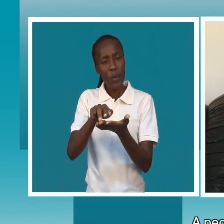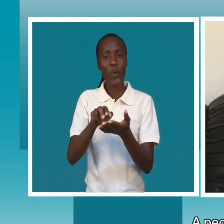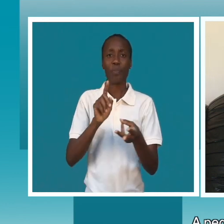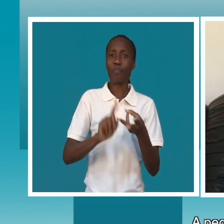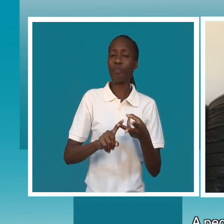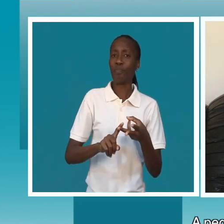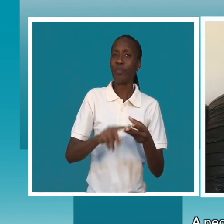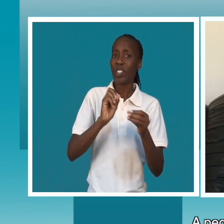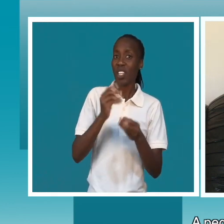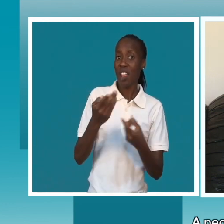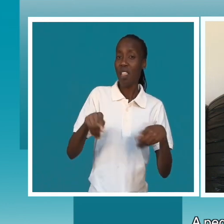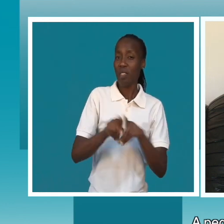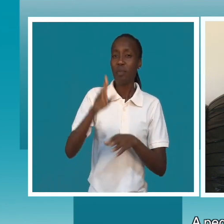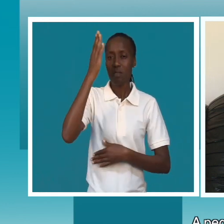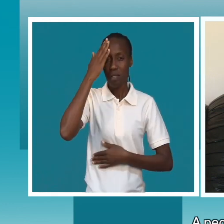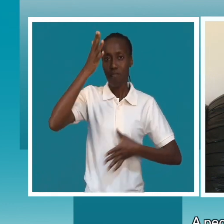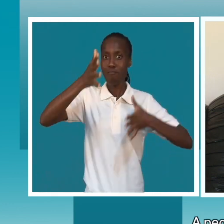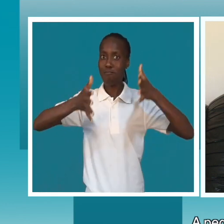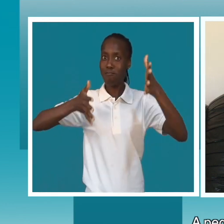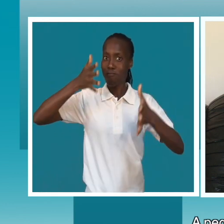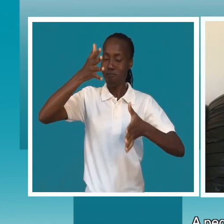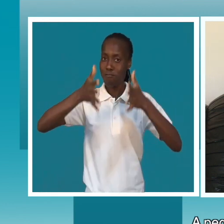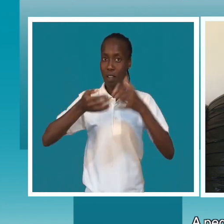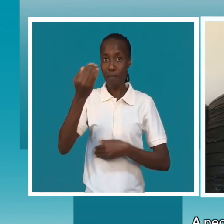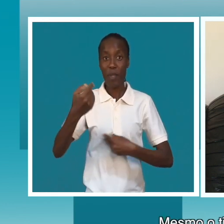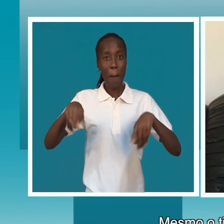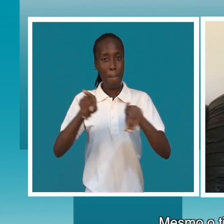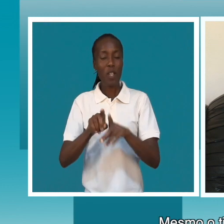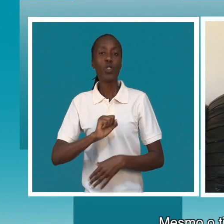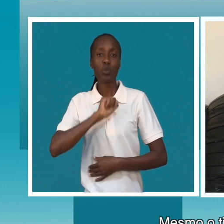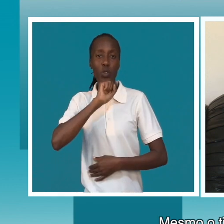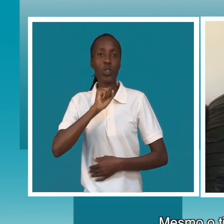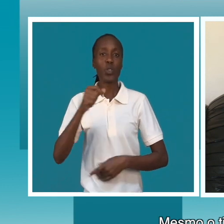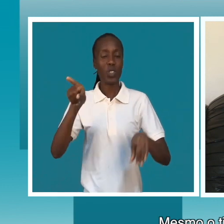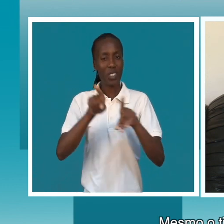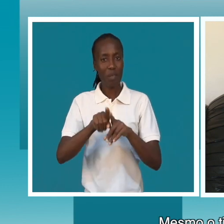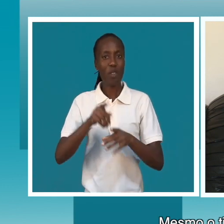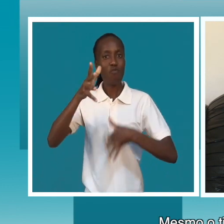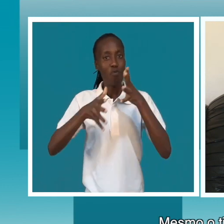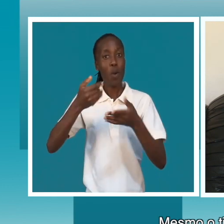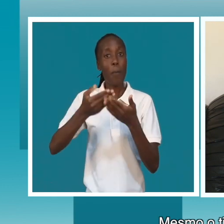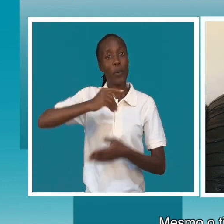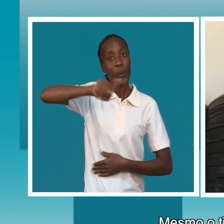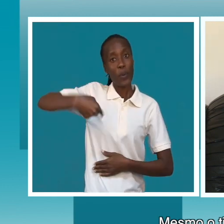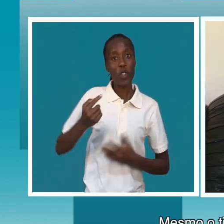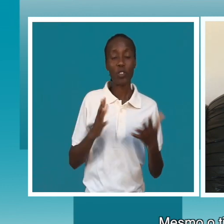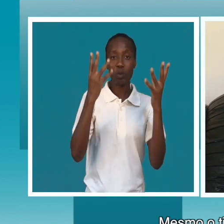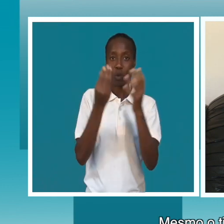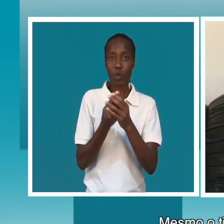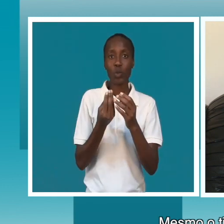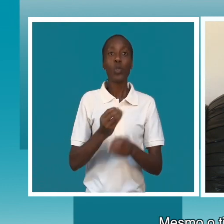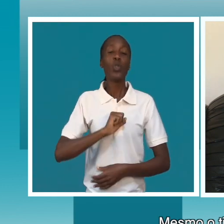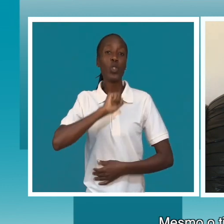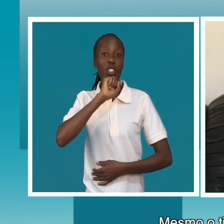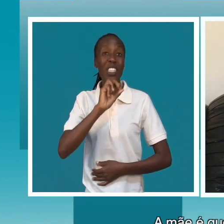corre. E ela sabe também gesticular a pequenina. Mesmo o tio também gesticula, porque aqui só vivemos